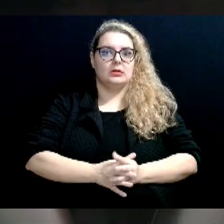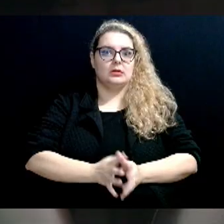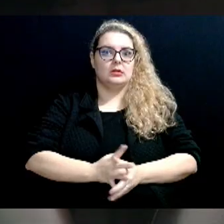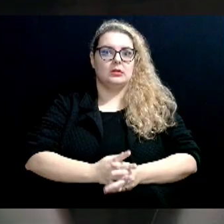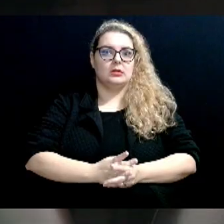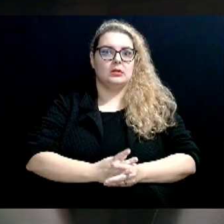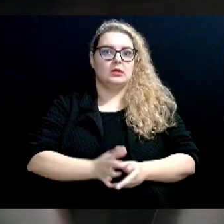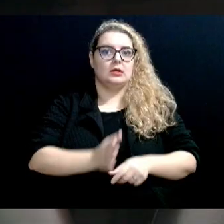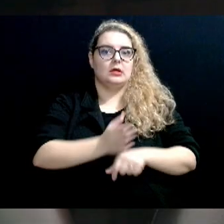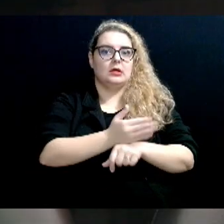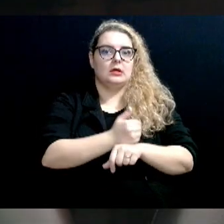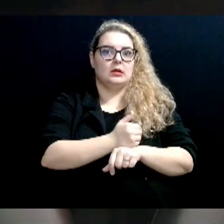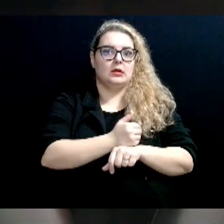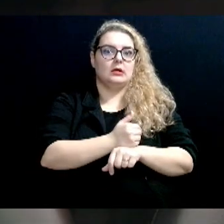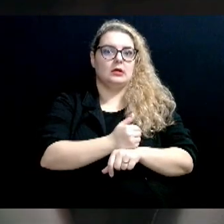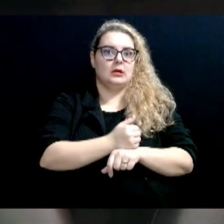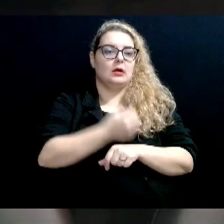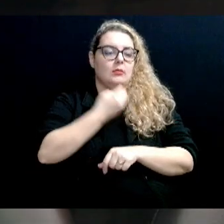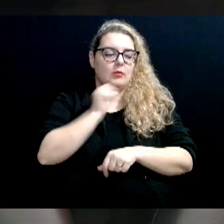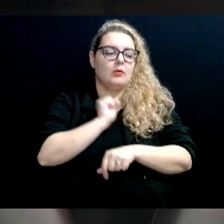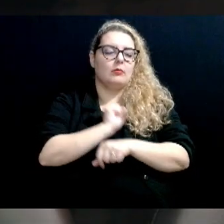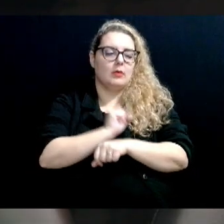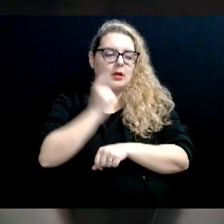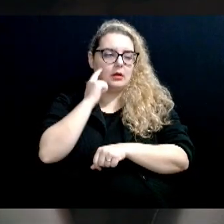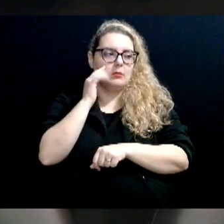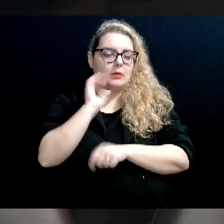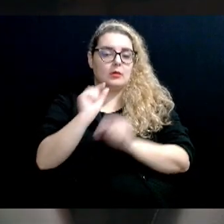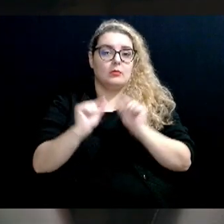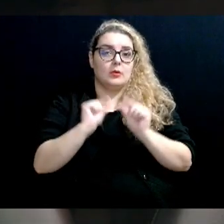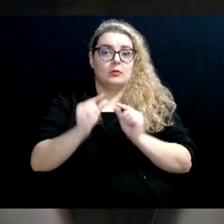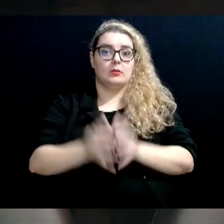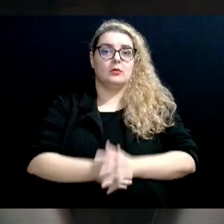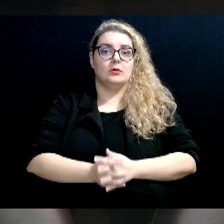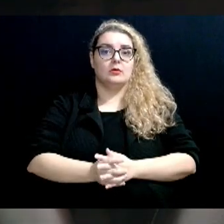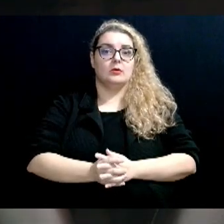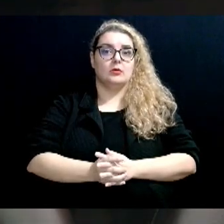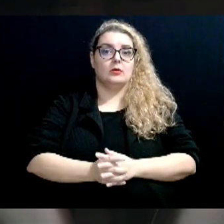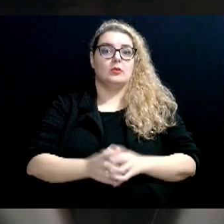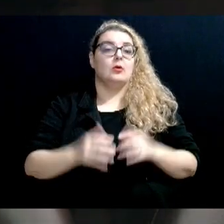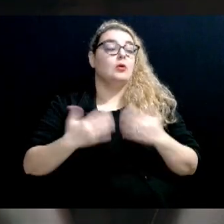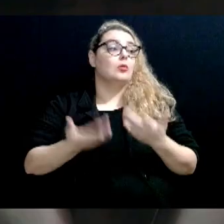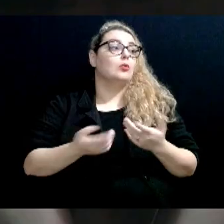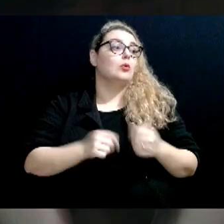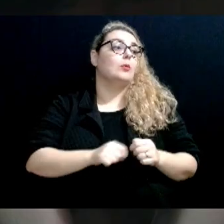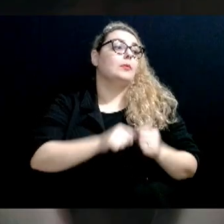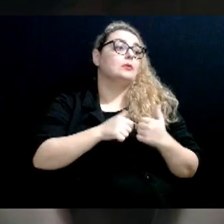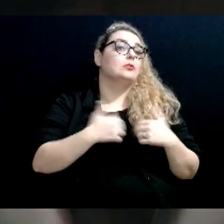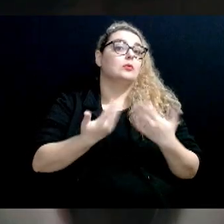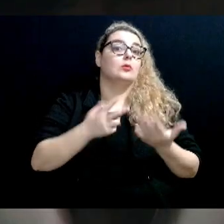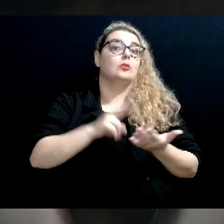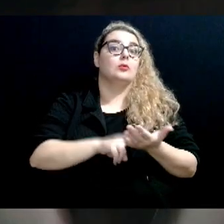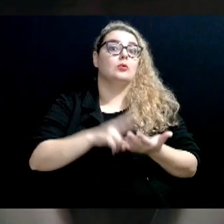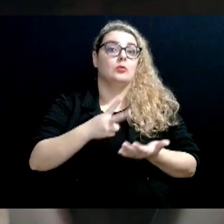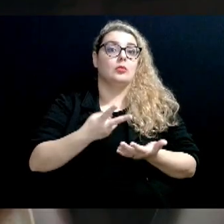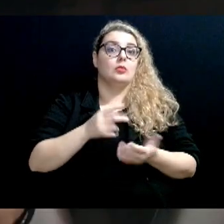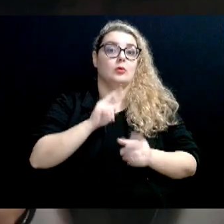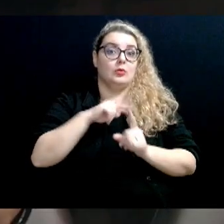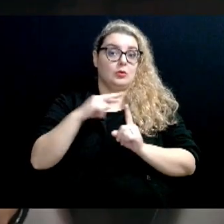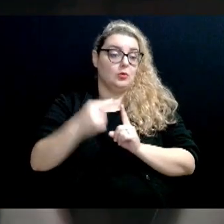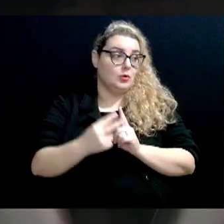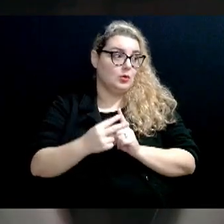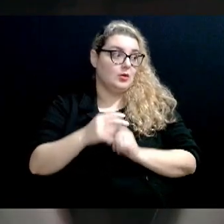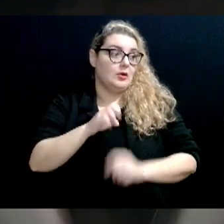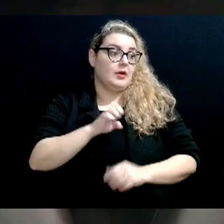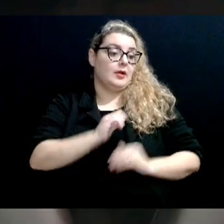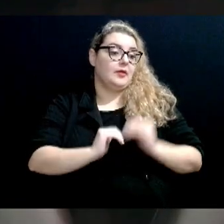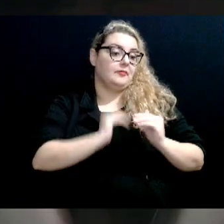é bom a gente parar para pensar qual é o benefício, qual é a vantagem do ponto de vista evolutivo, a memória,